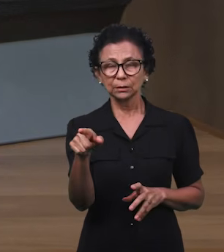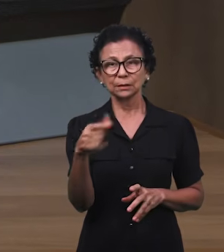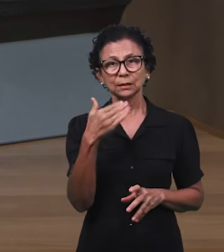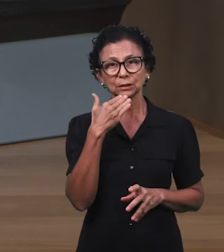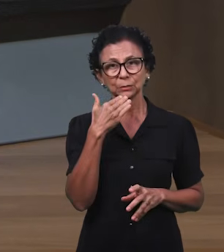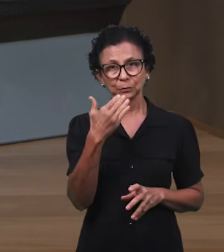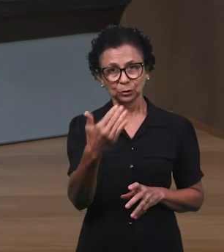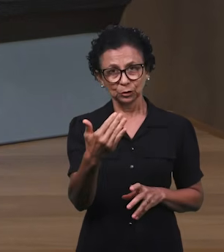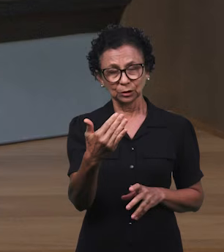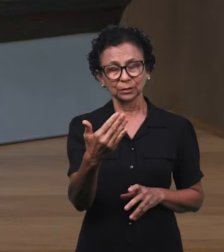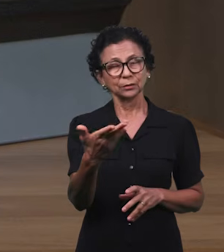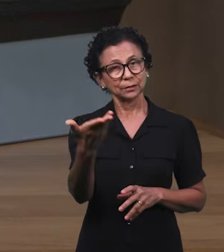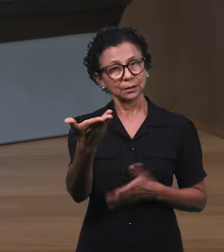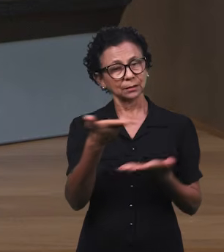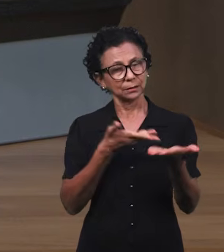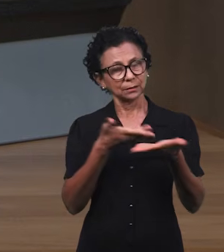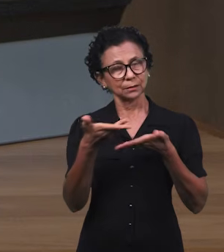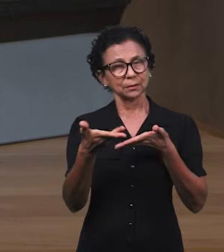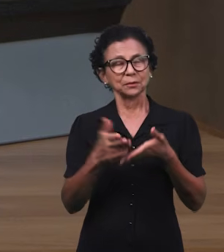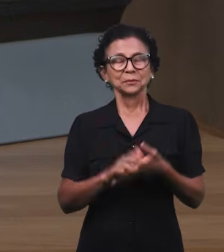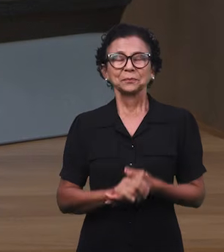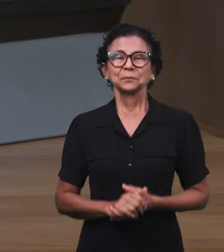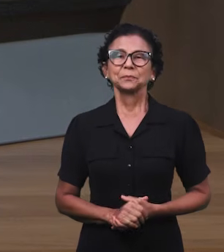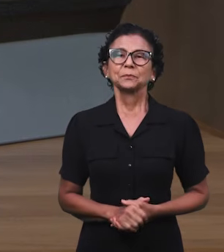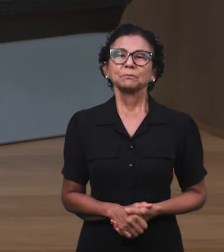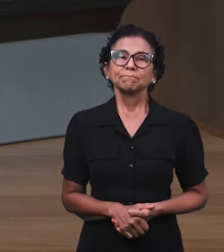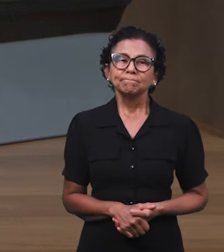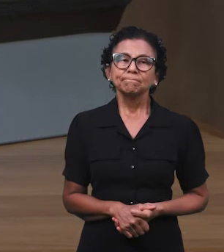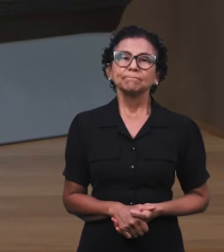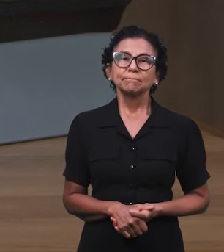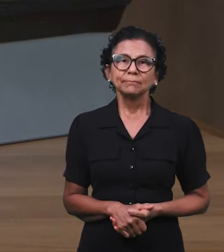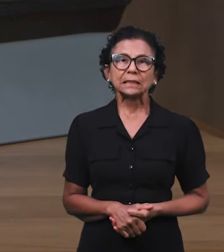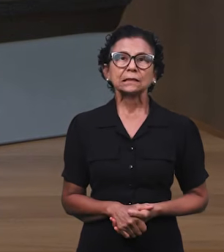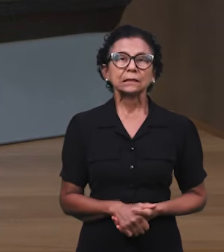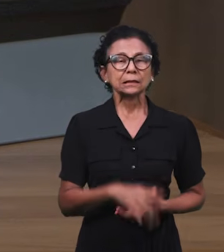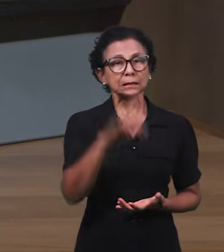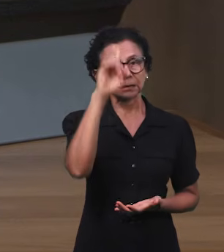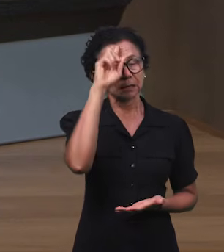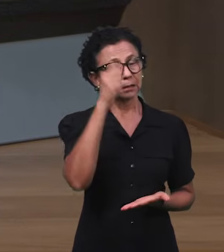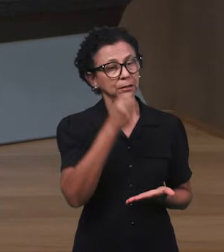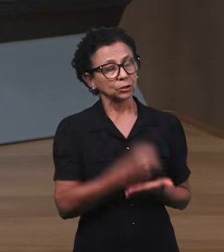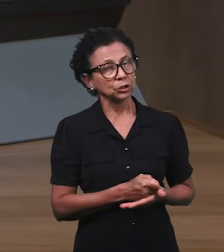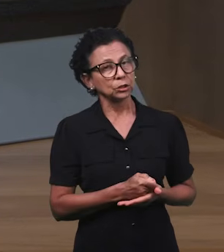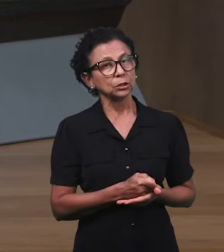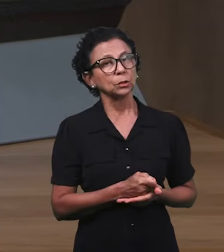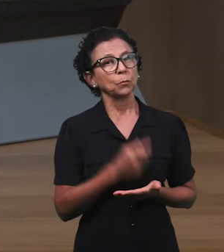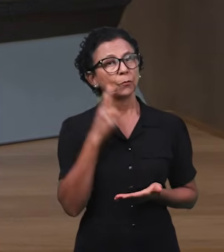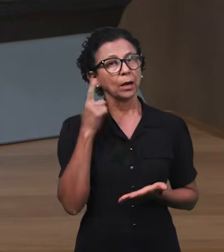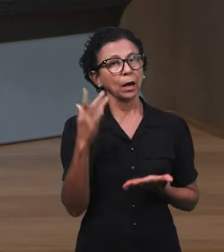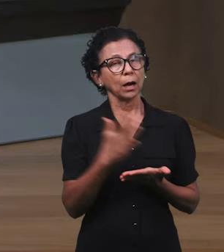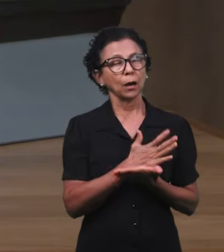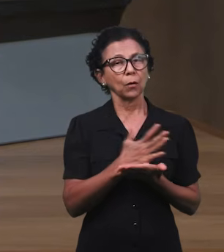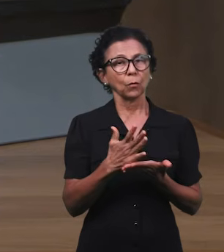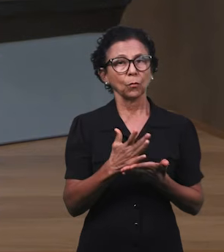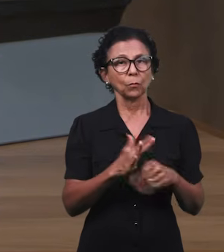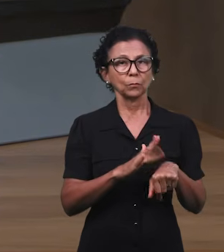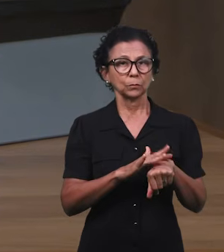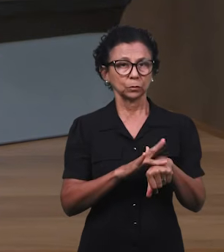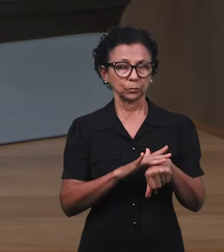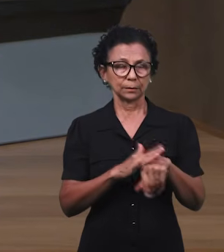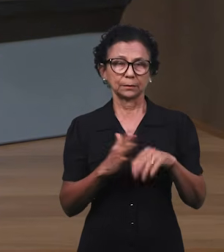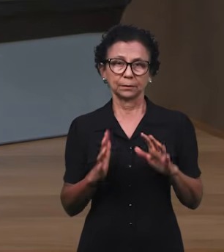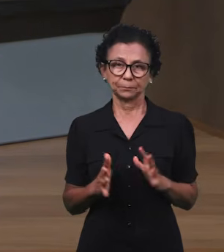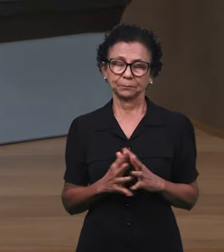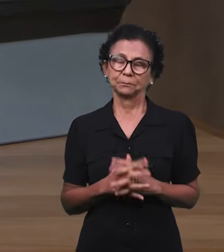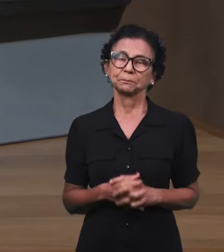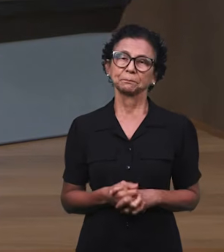espectadores, através da interação conosco. E nós resolvemos compactar em algumas doenças, alguns assuntos que vocês nos